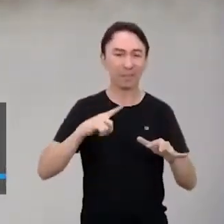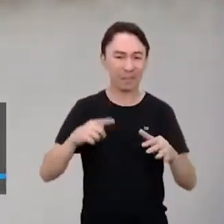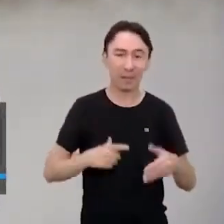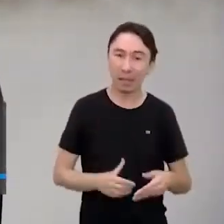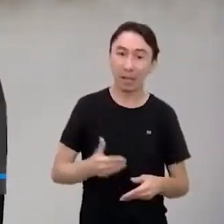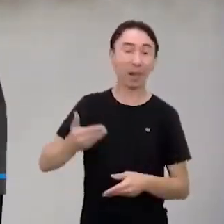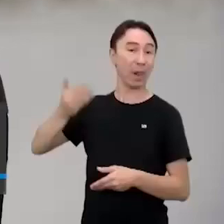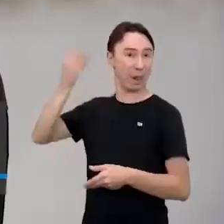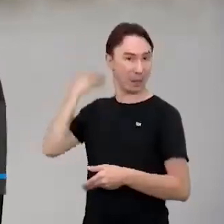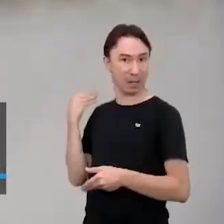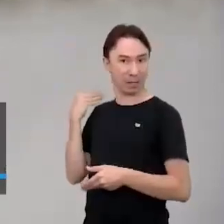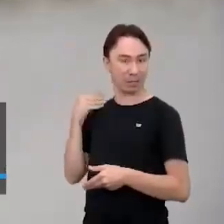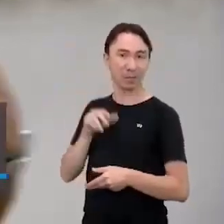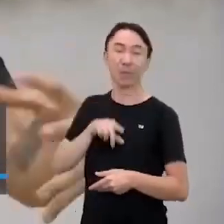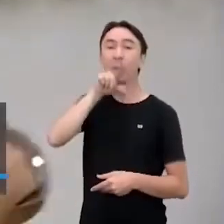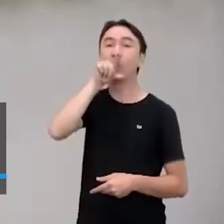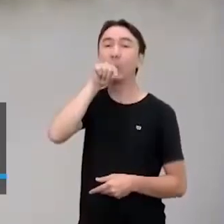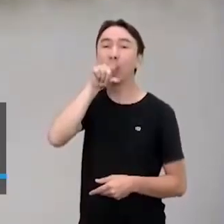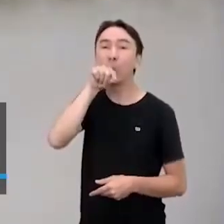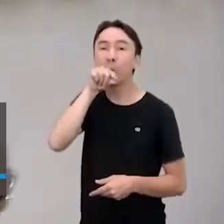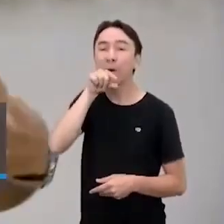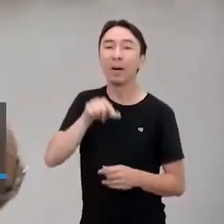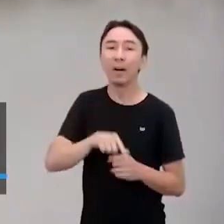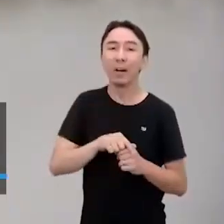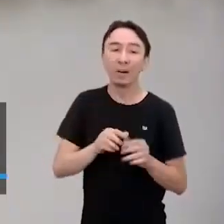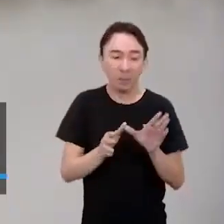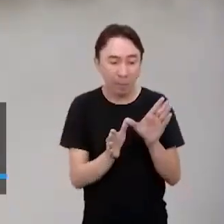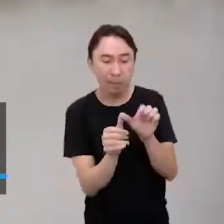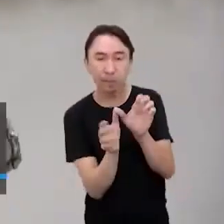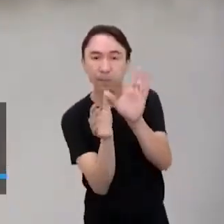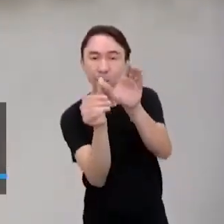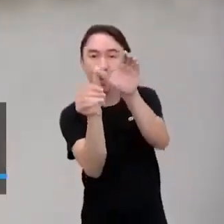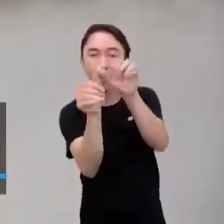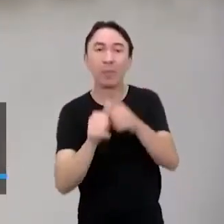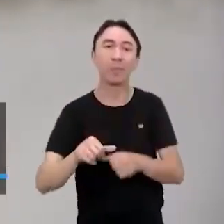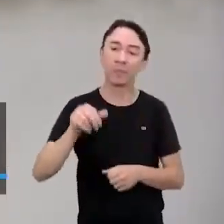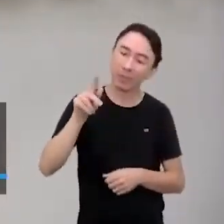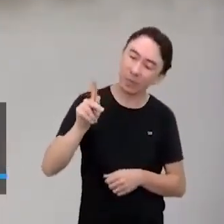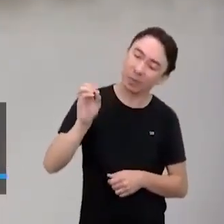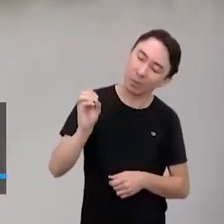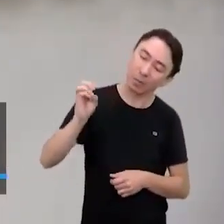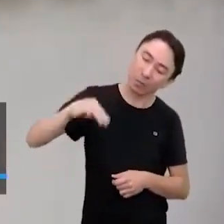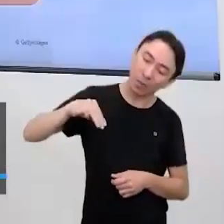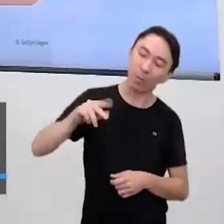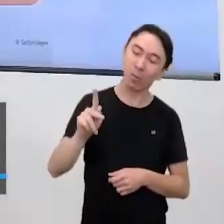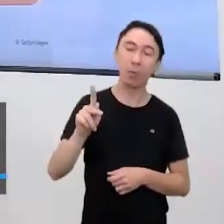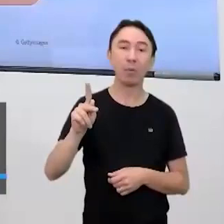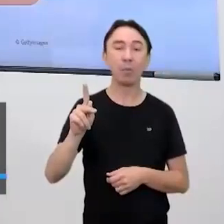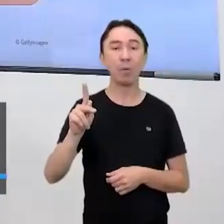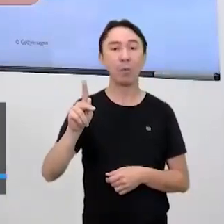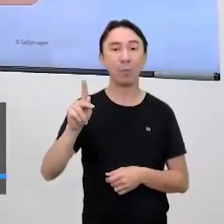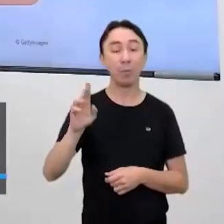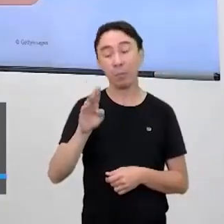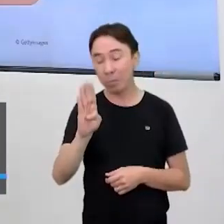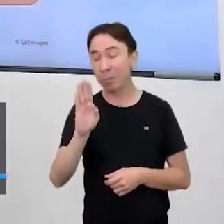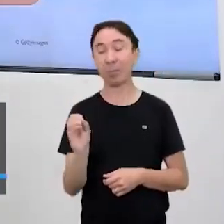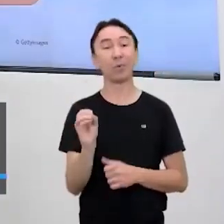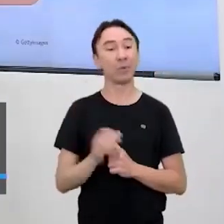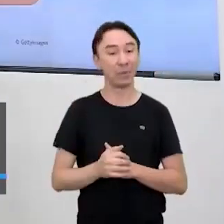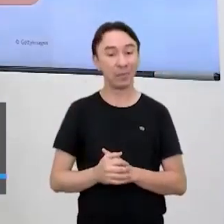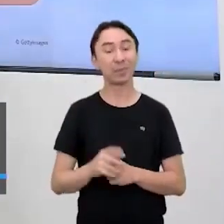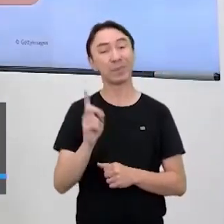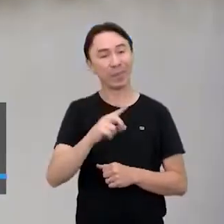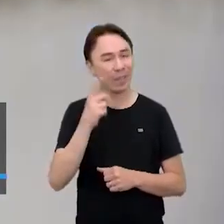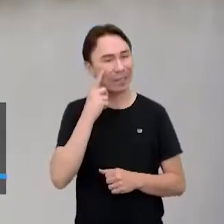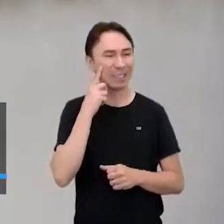está aqui nas costas do outro. Então fica alguma coisa assim de pega o uma outro. Coreografia. Uma coreografia,